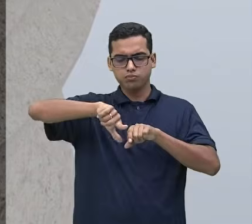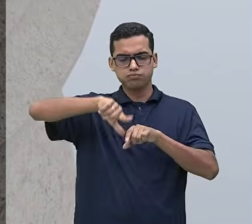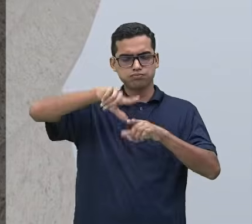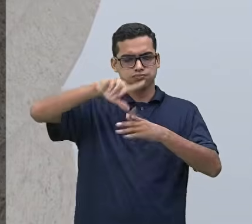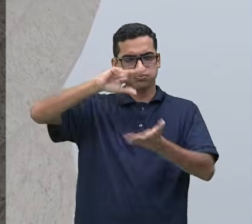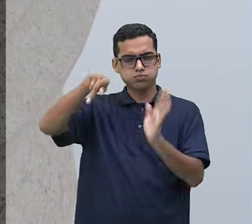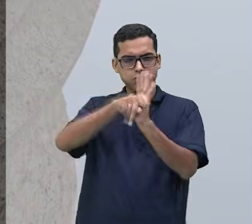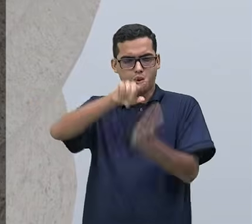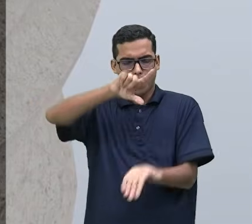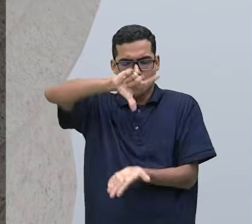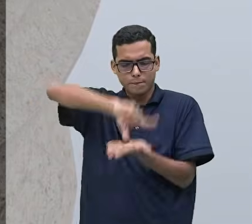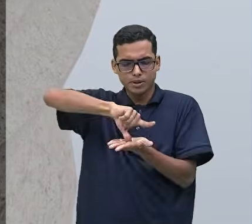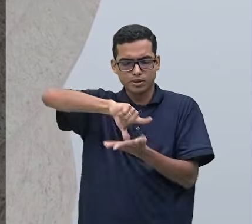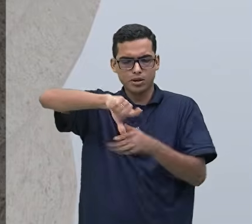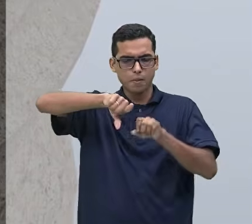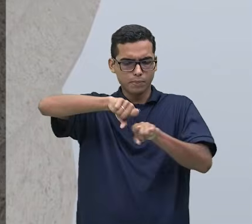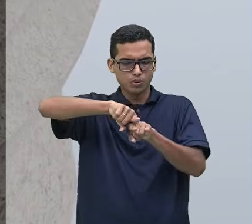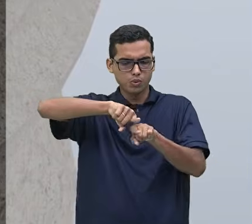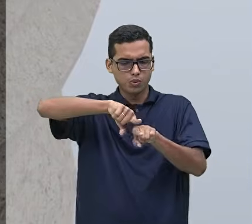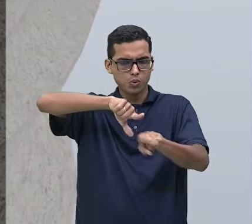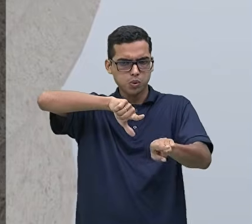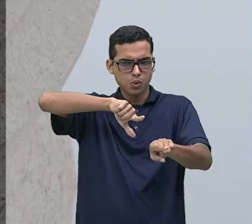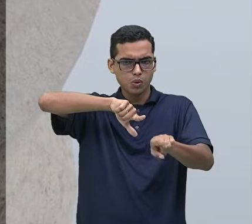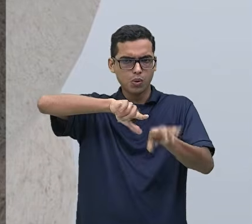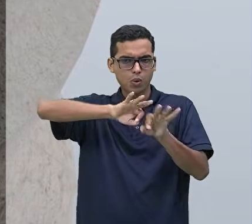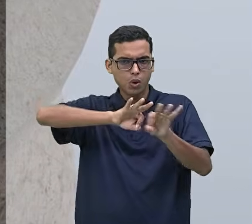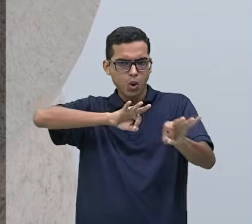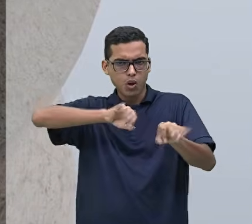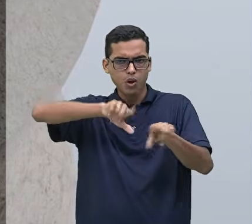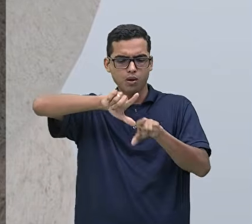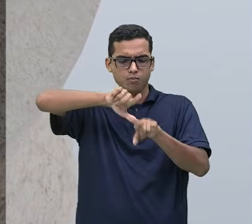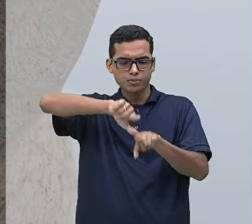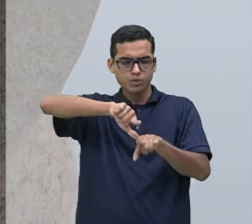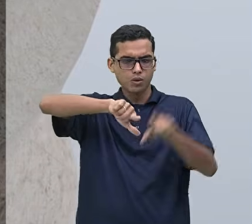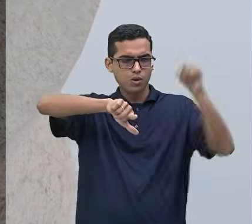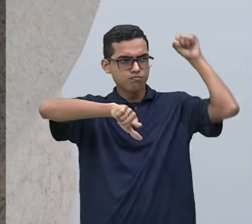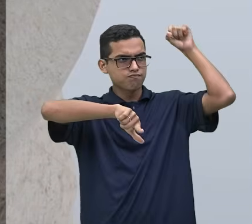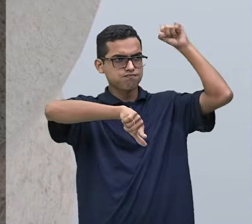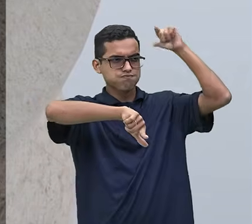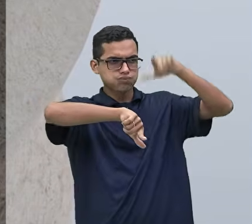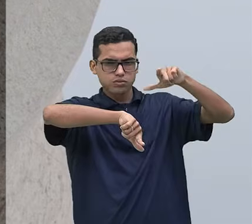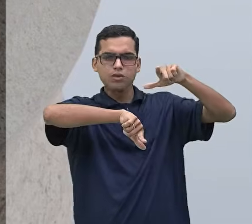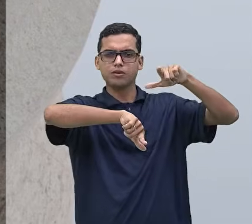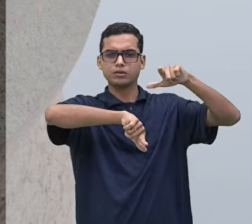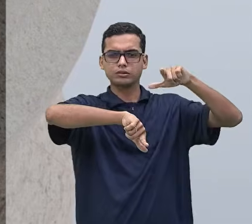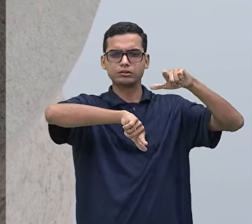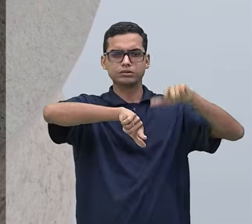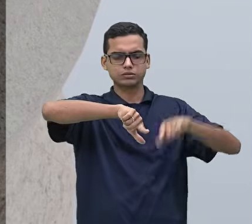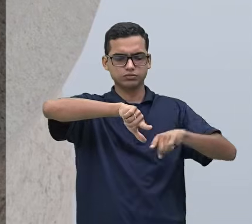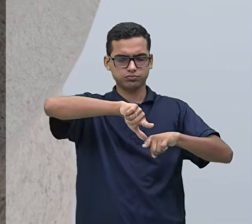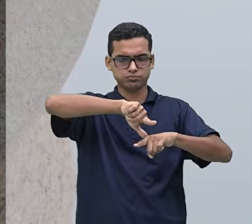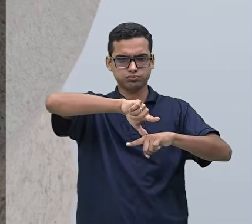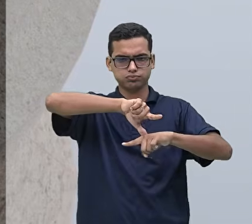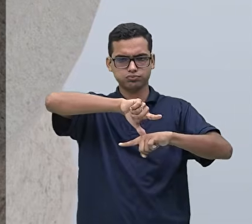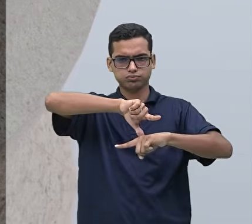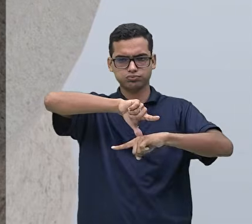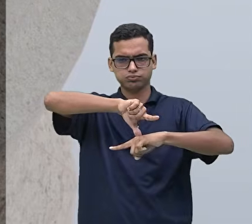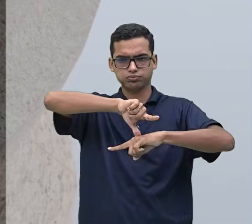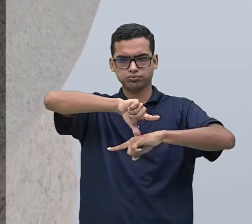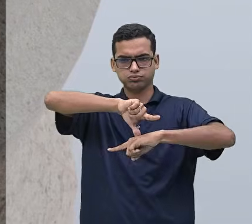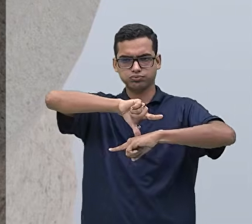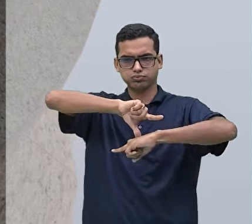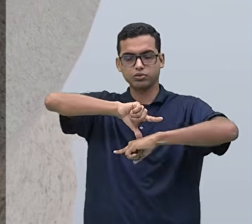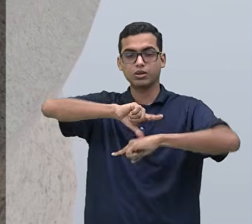meio-dia. Quando vai chegando ali o meio-dia, eles já sabiam porque ficava encurtada mesmo. E se alonga novamente